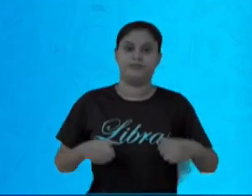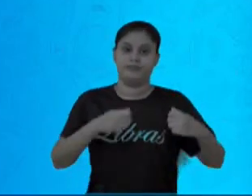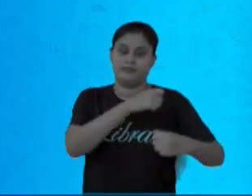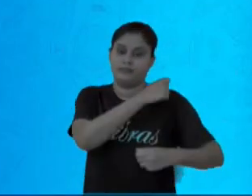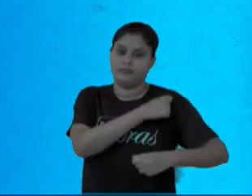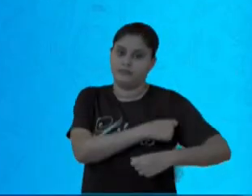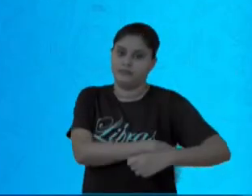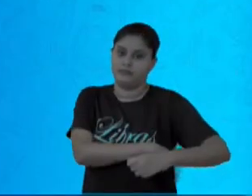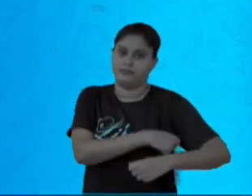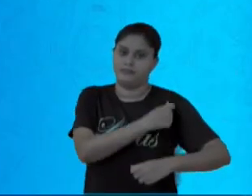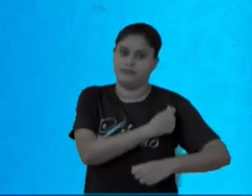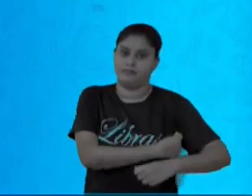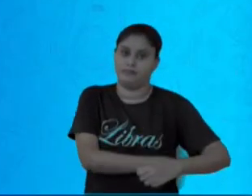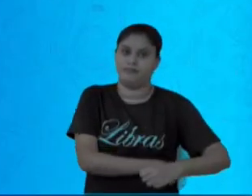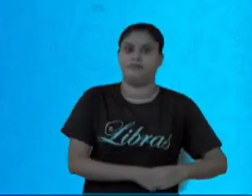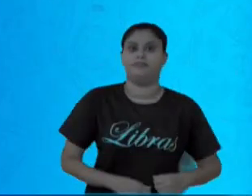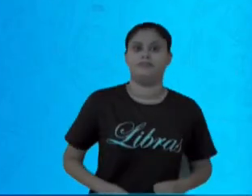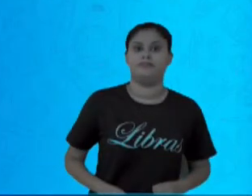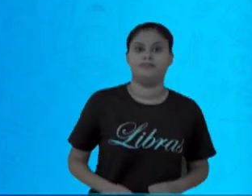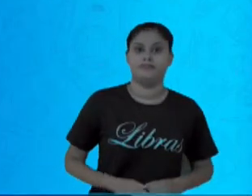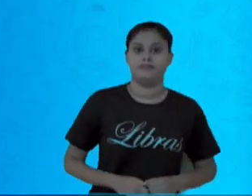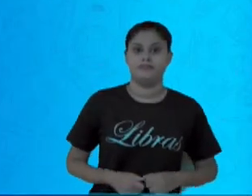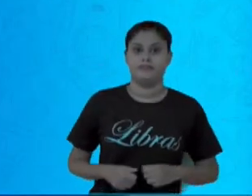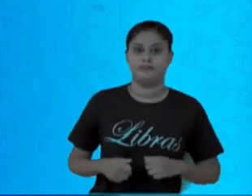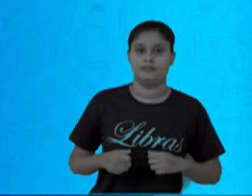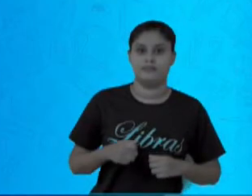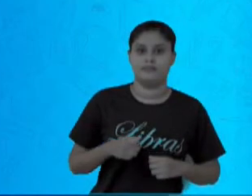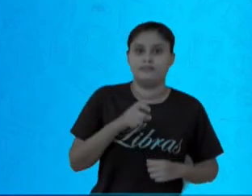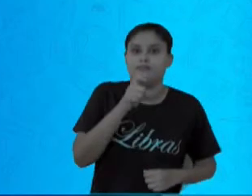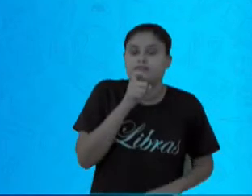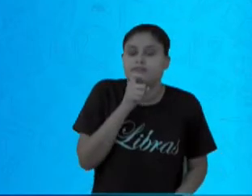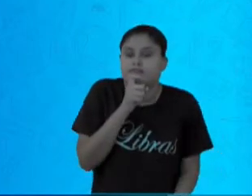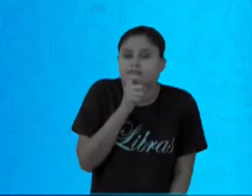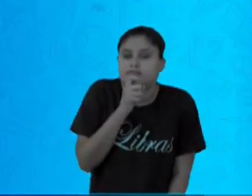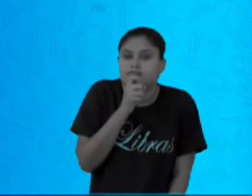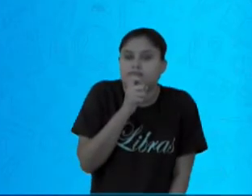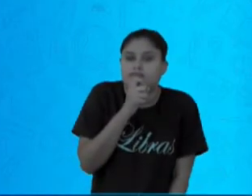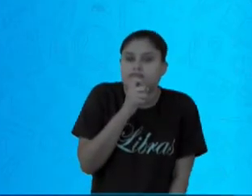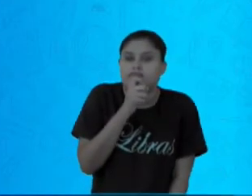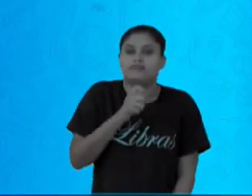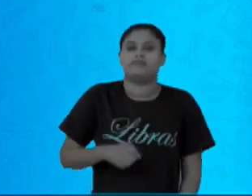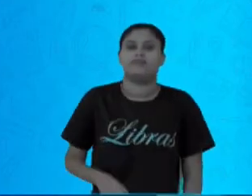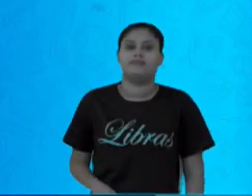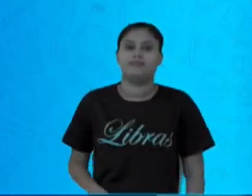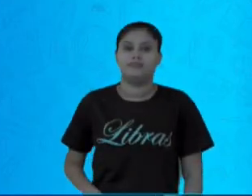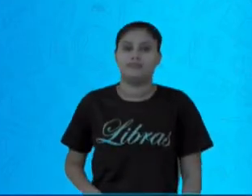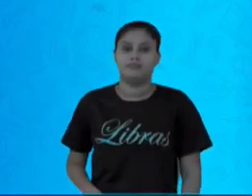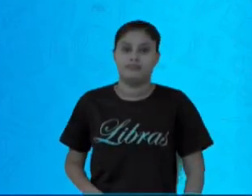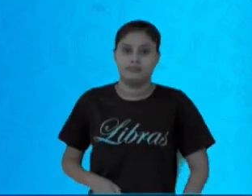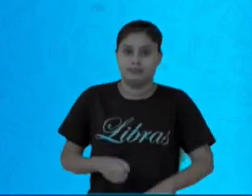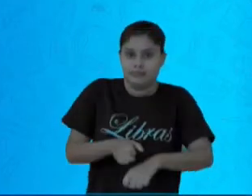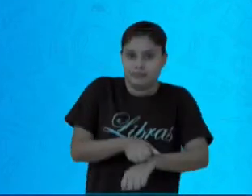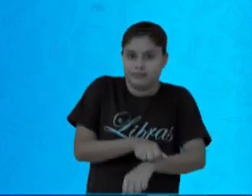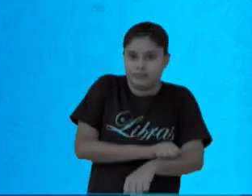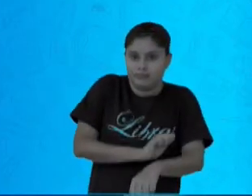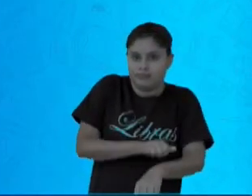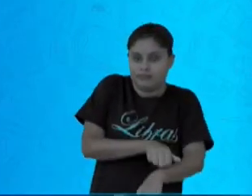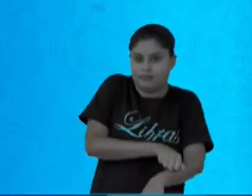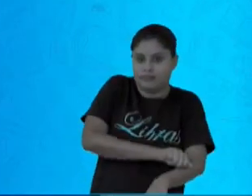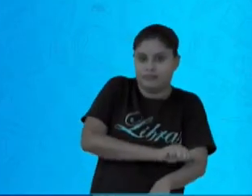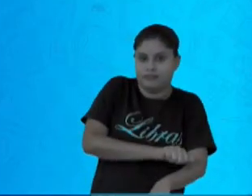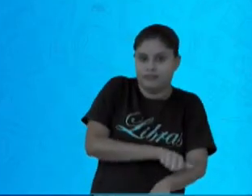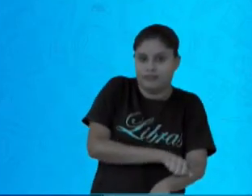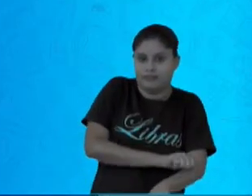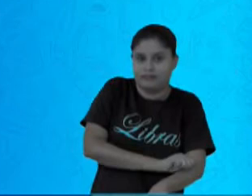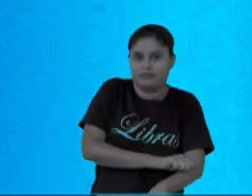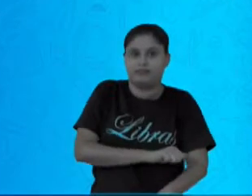bolsas. No inverno, que a gente usa aquele casaco bem quentinho, qual é a matéria-prima? A lã, né? Que vem de onde?